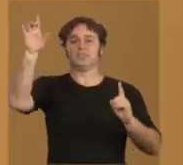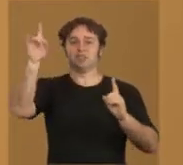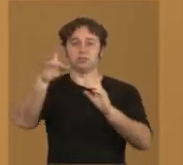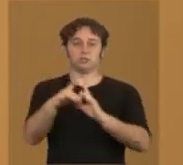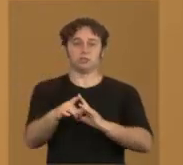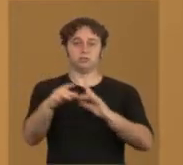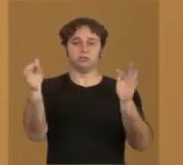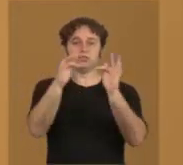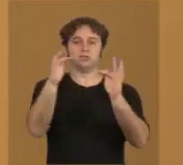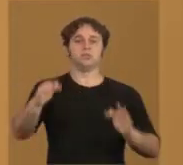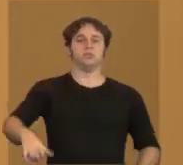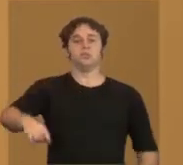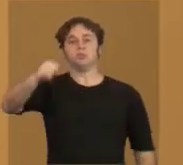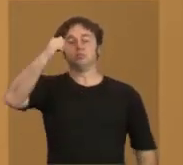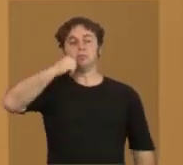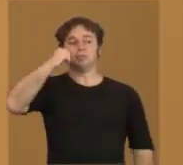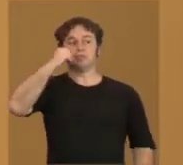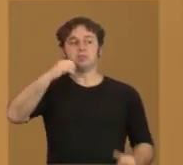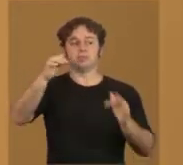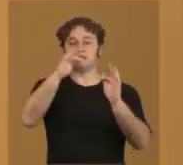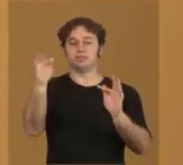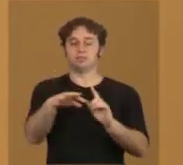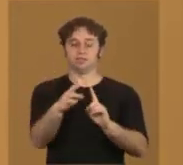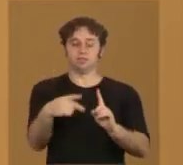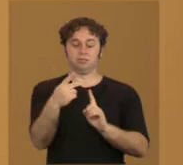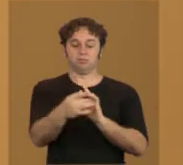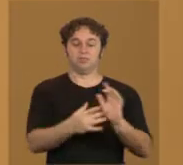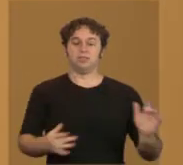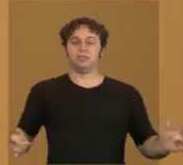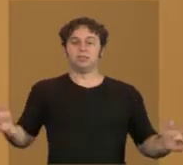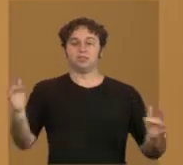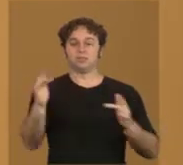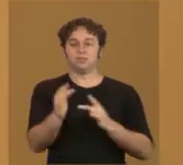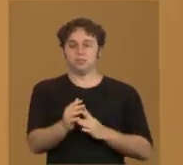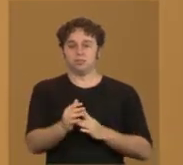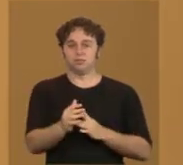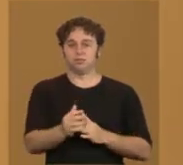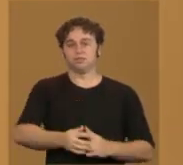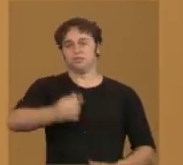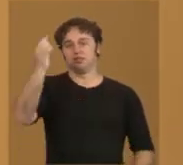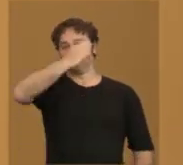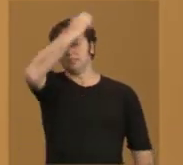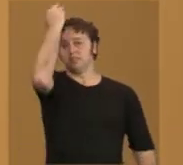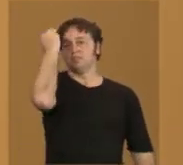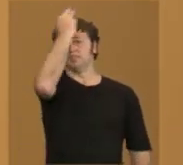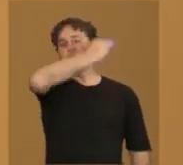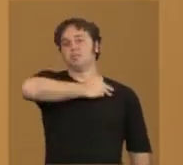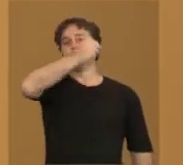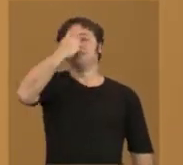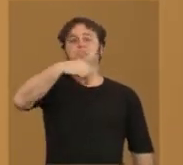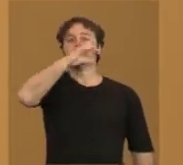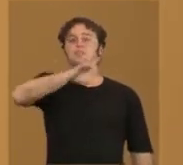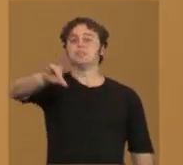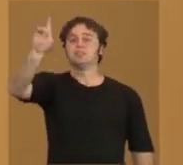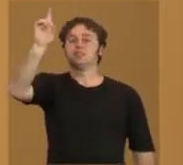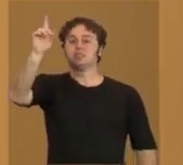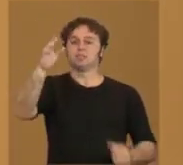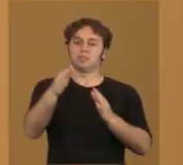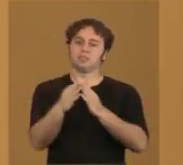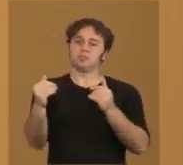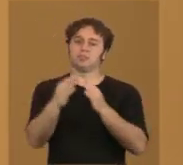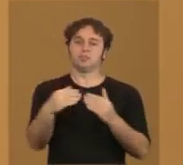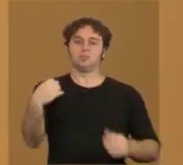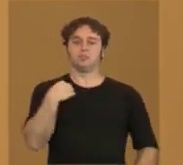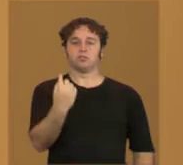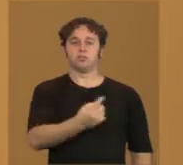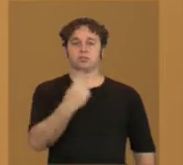cheia de graça, o Senhor é convosco. Bendita sois vós entre as mulheres, e bendito é o fruto do vosso ventre, Jesus. Santa